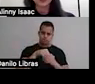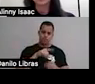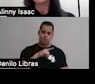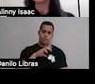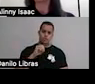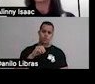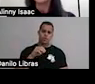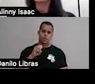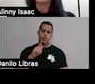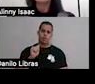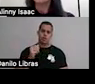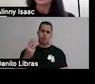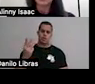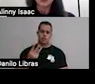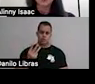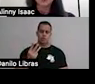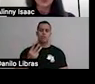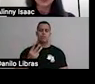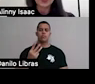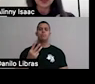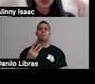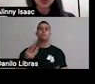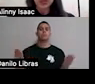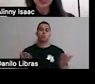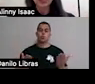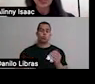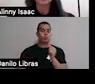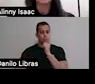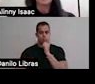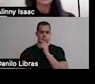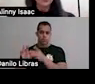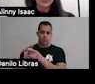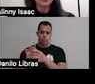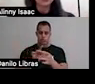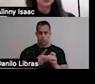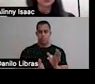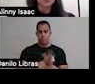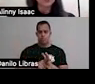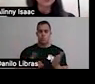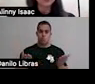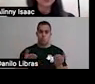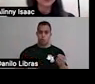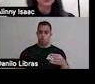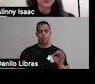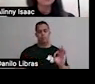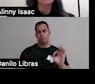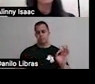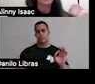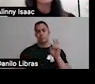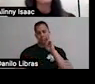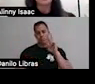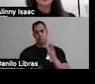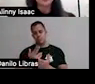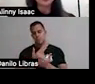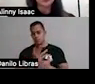relacionada ao Mediterrâneo, a gente não tem atualmente no nosso contexto dietético moderno. Então, se a gente olha para esse gráfico,